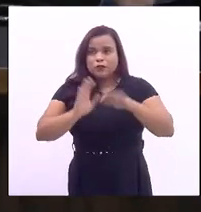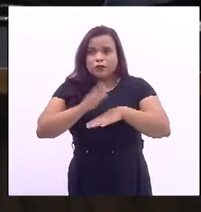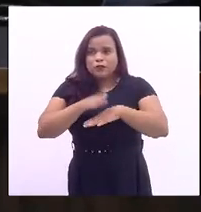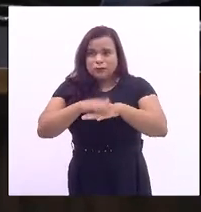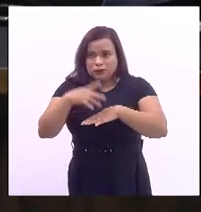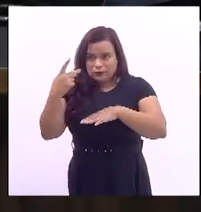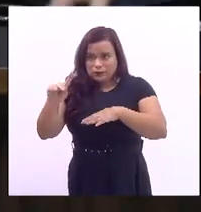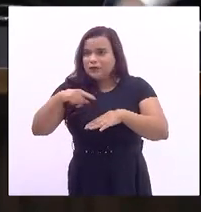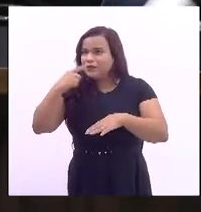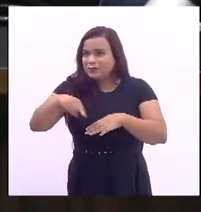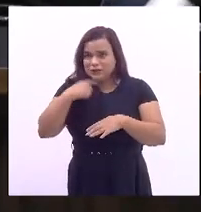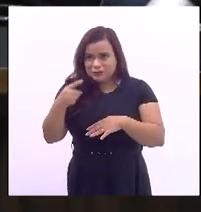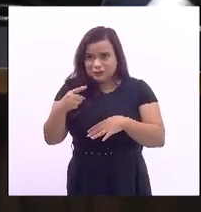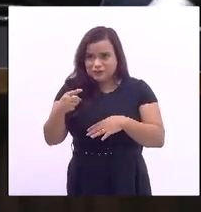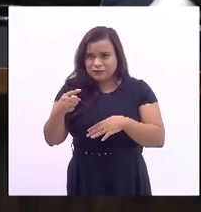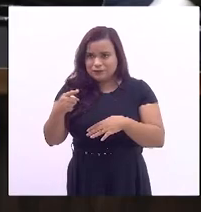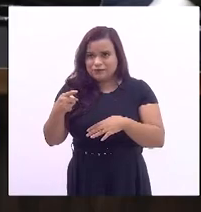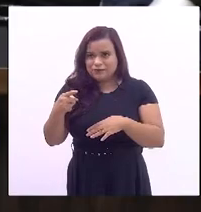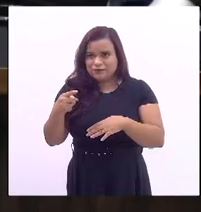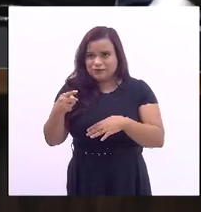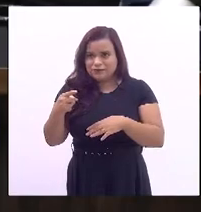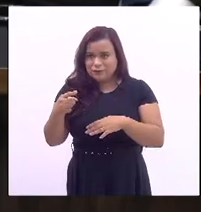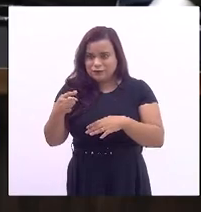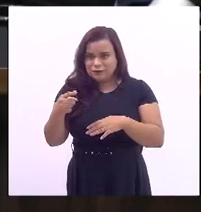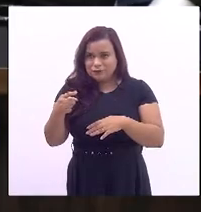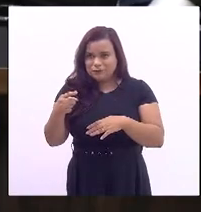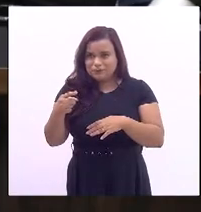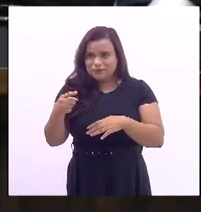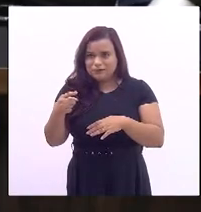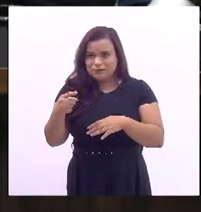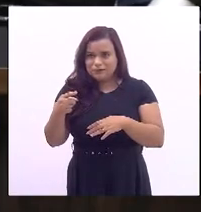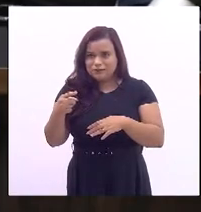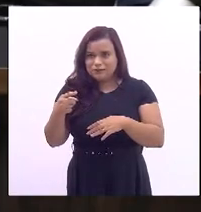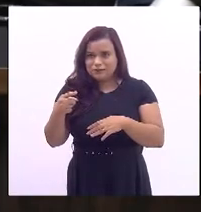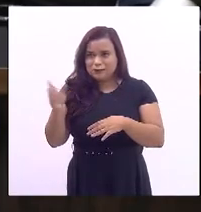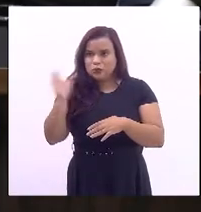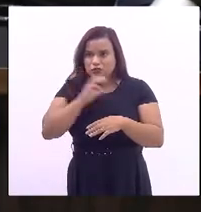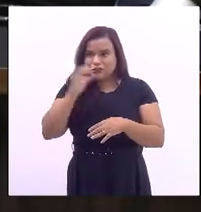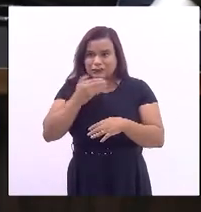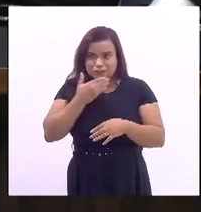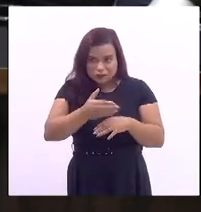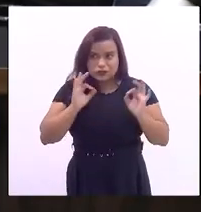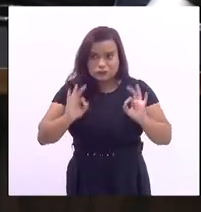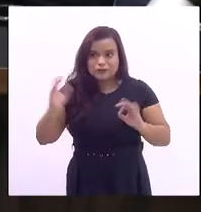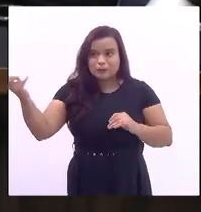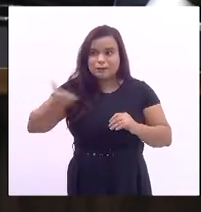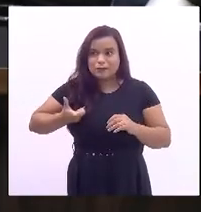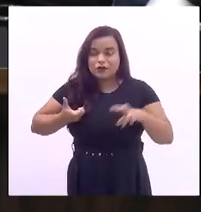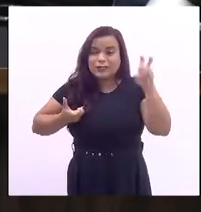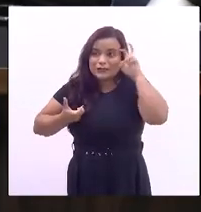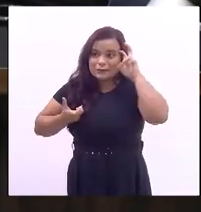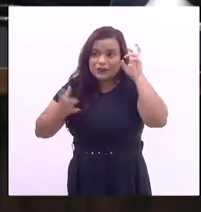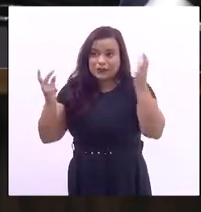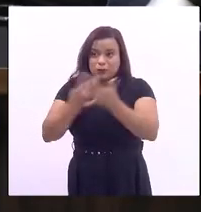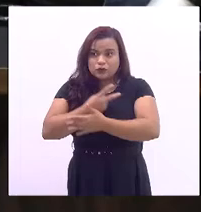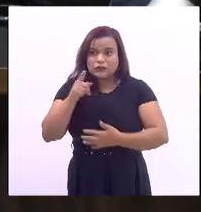você lembra não conseguiu o número para pedir a urgência é isso foi isso que me informaram na quinta fêmea